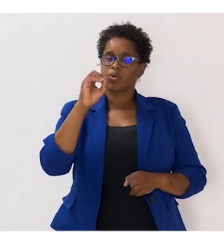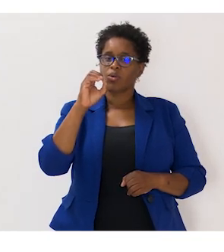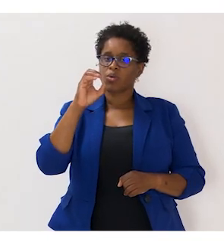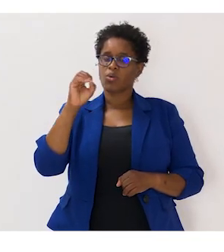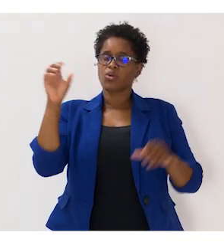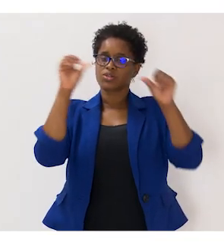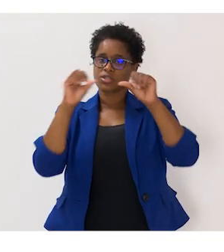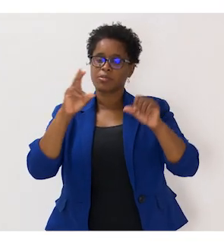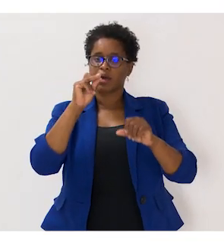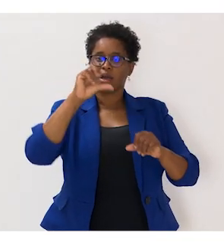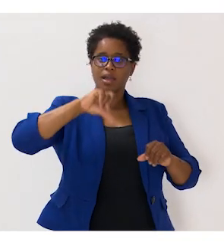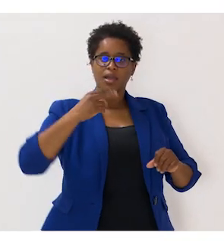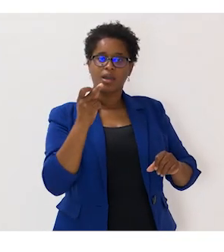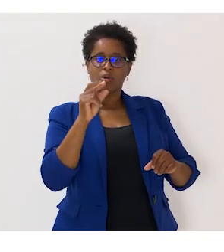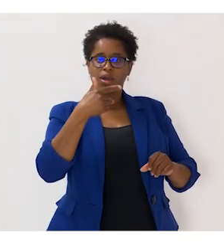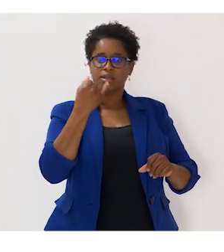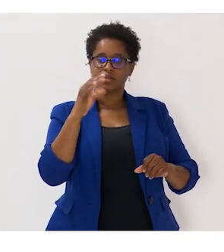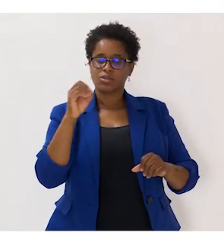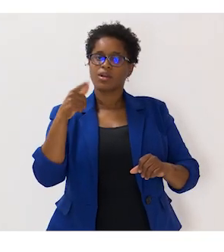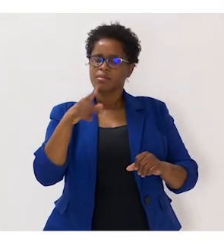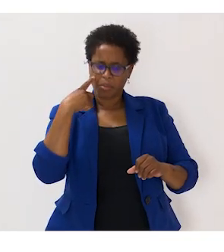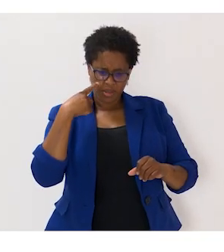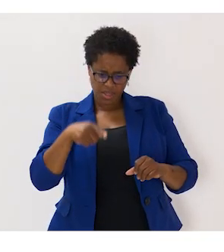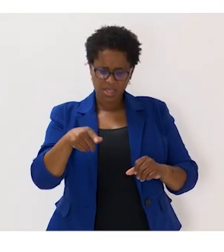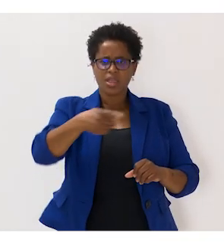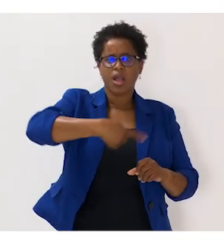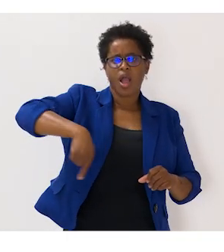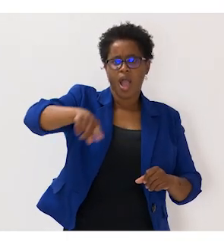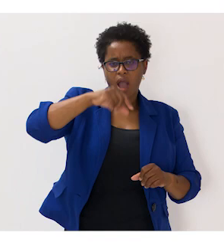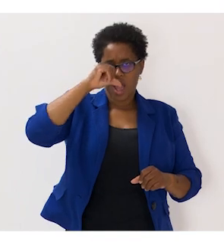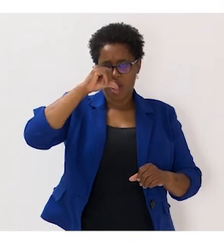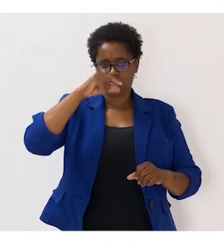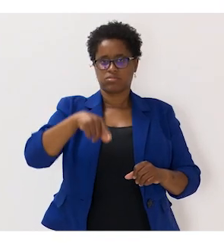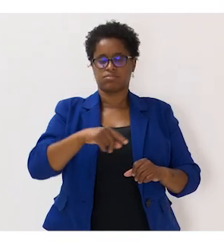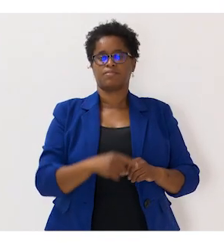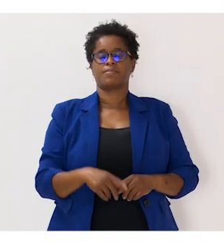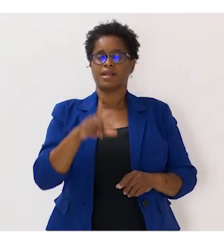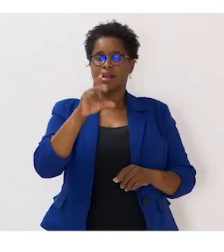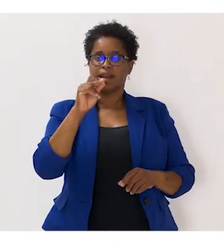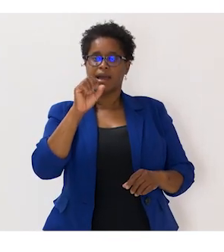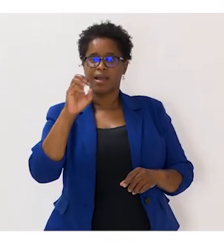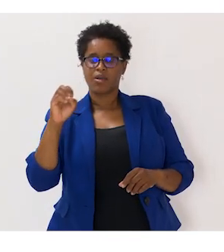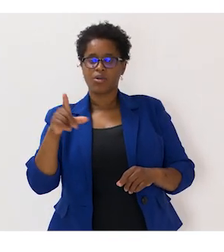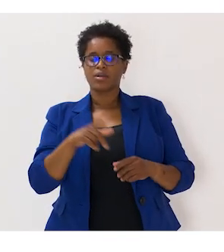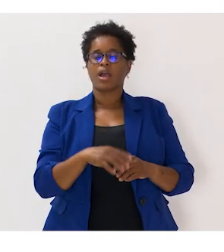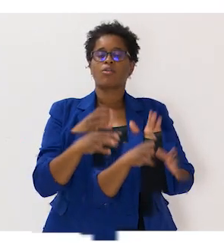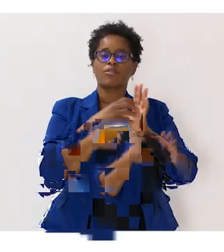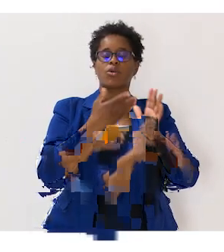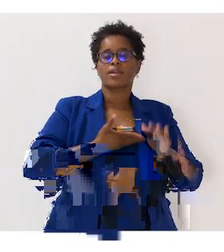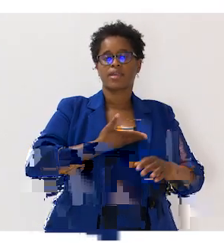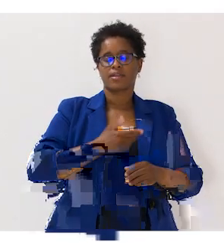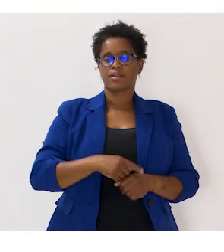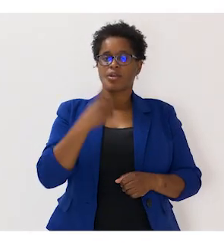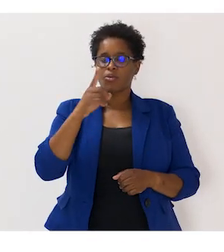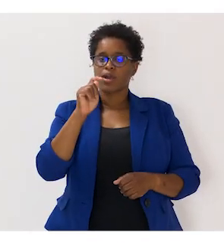ecossistema aquático. Parece que aqui nós temos um lago. E na figura D,